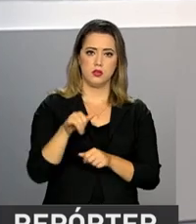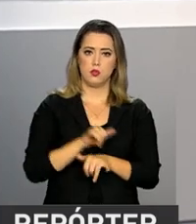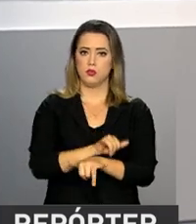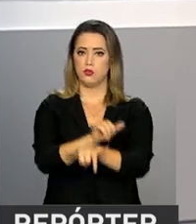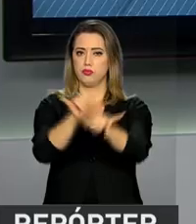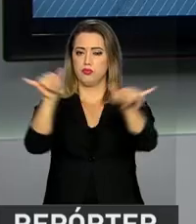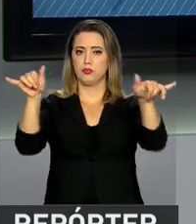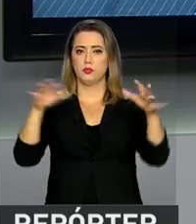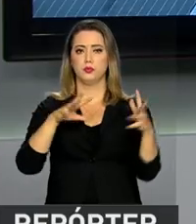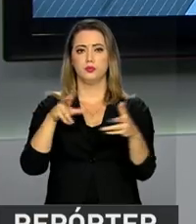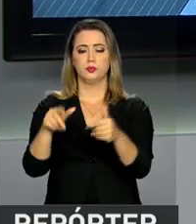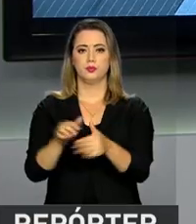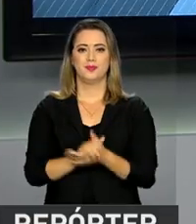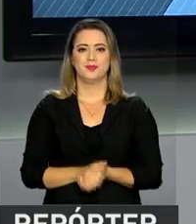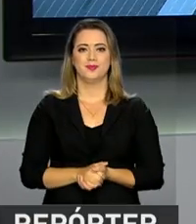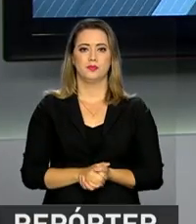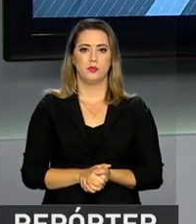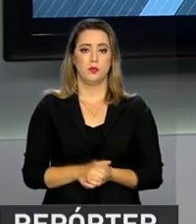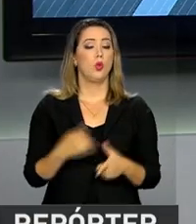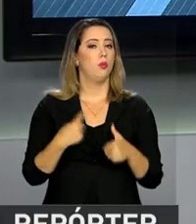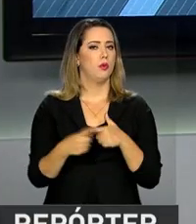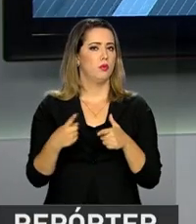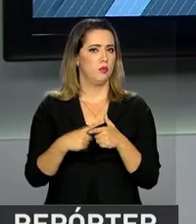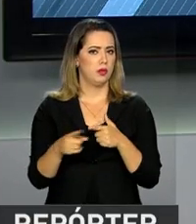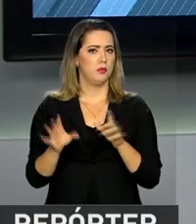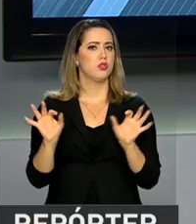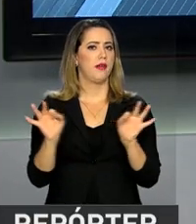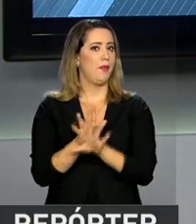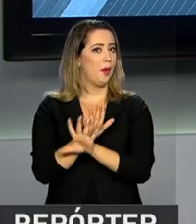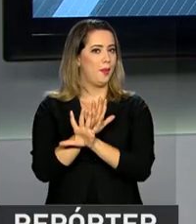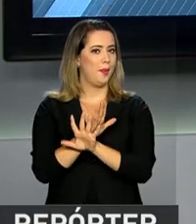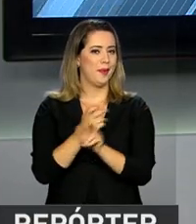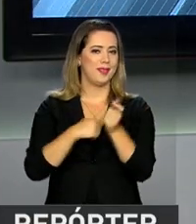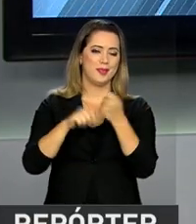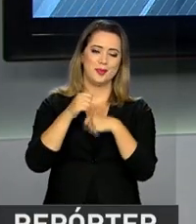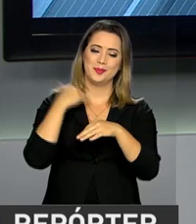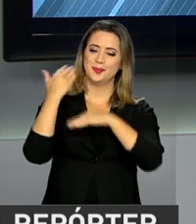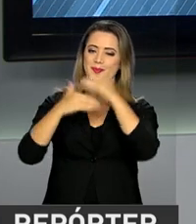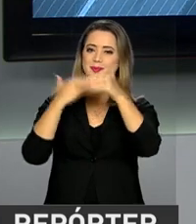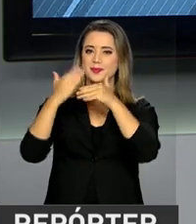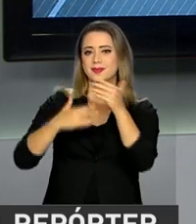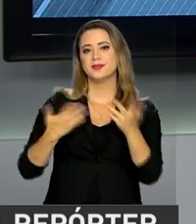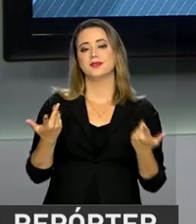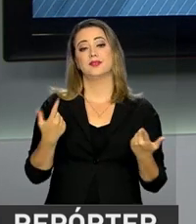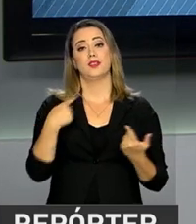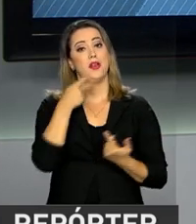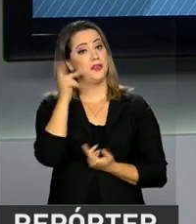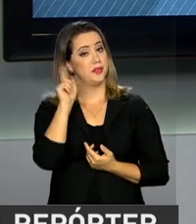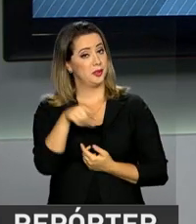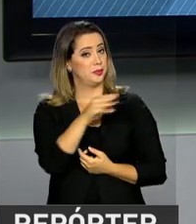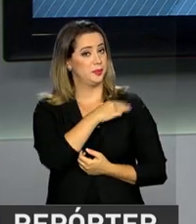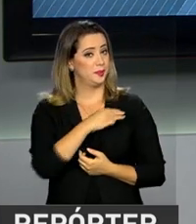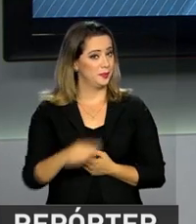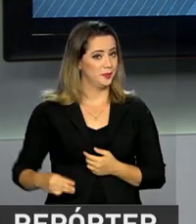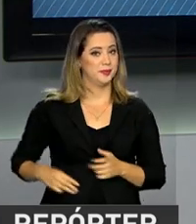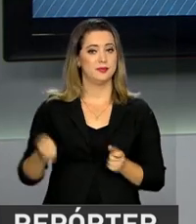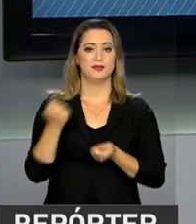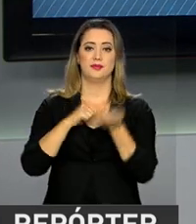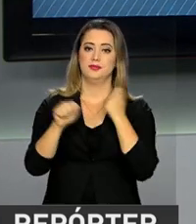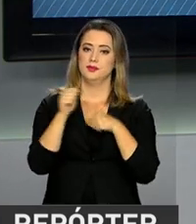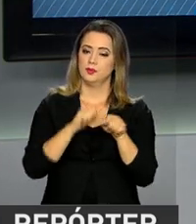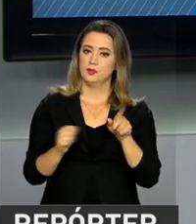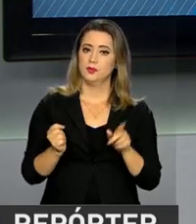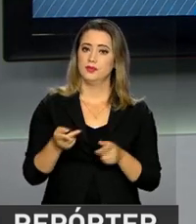mundo a crise já acabou ea economia do brasil está crescendo a afirmação é do ministro da fazenda e henrique